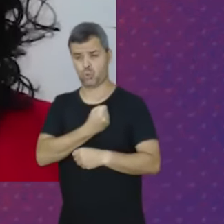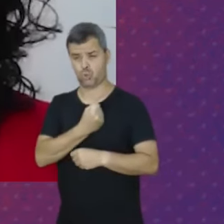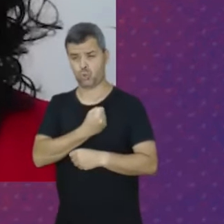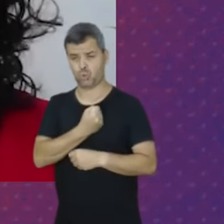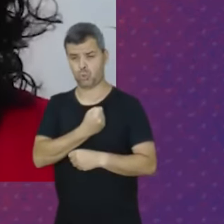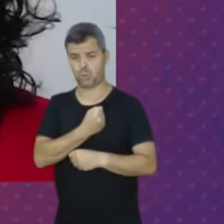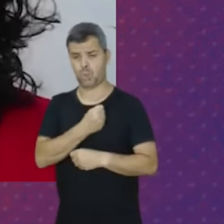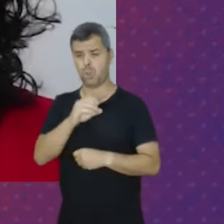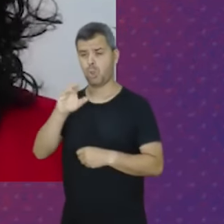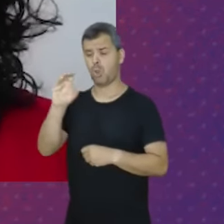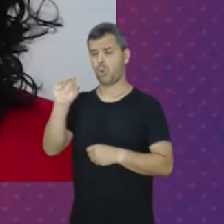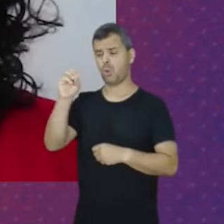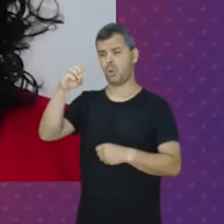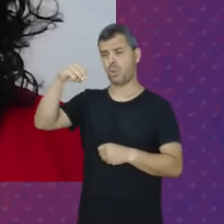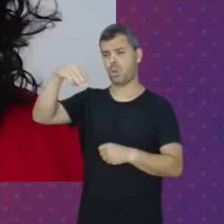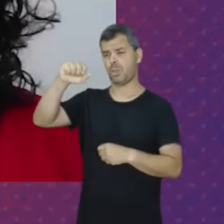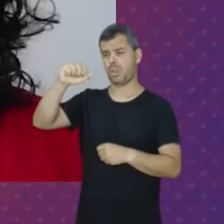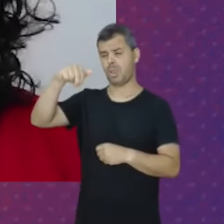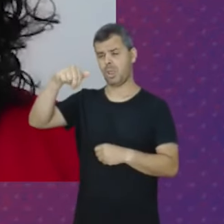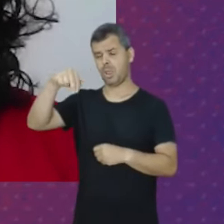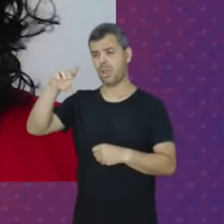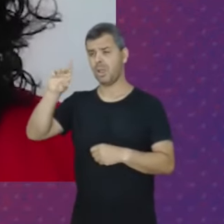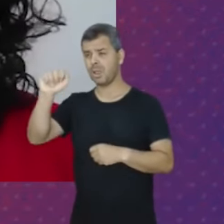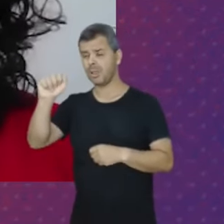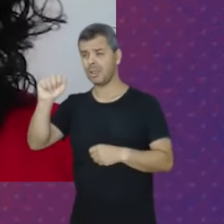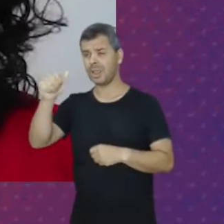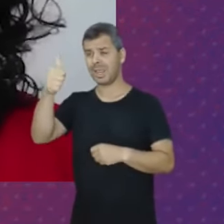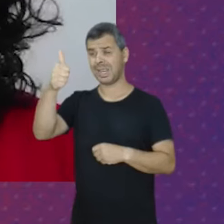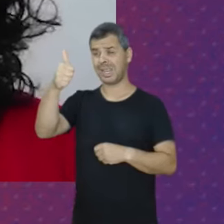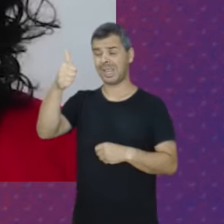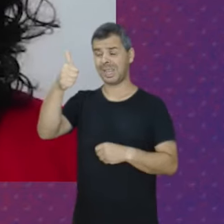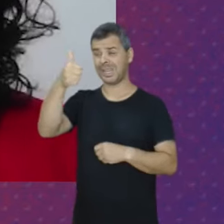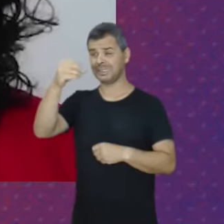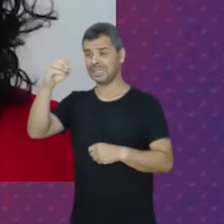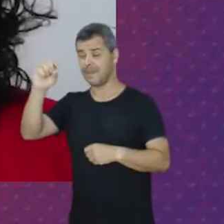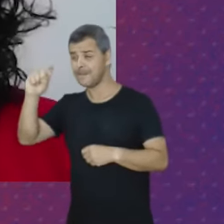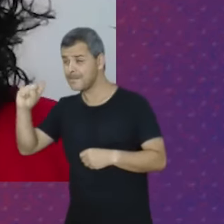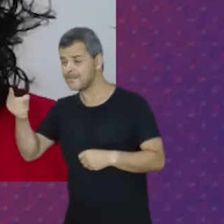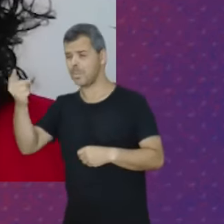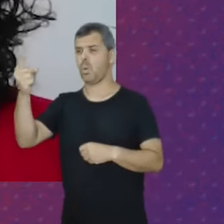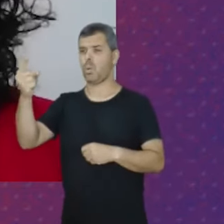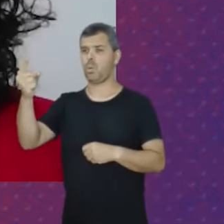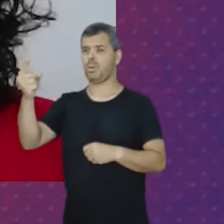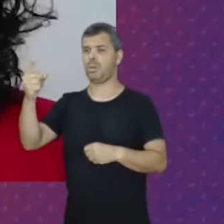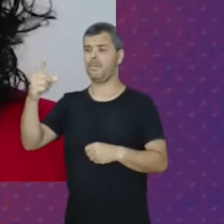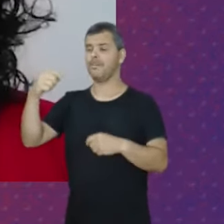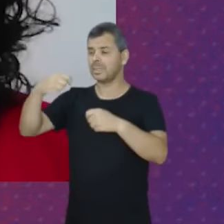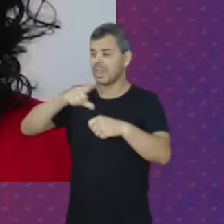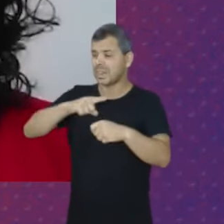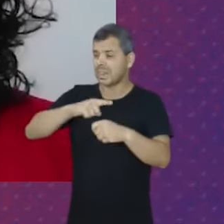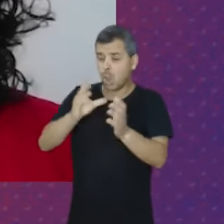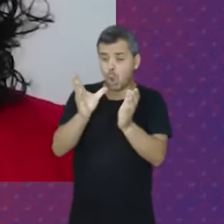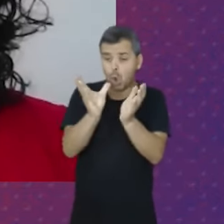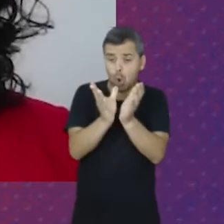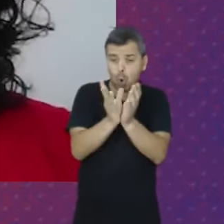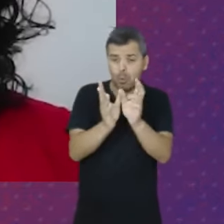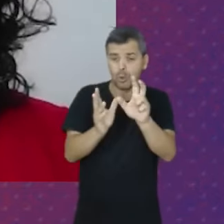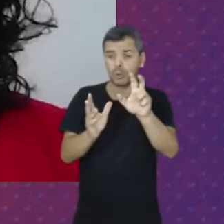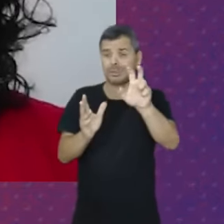O CONANDA orienta que a cada 100 mil habitantes exista um colegiado de conselho tutelar, ou seja,